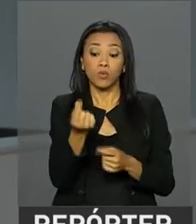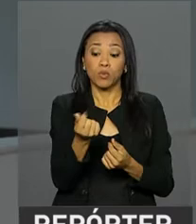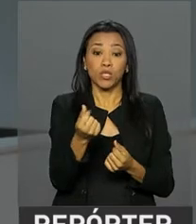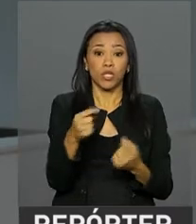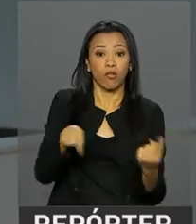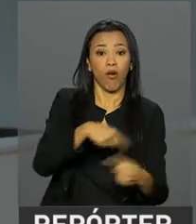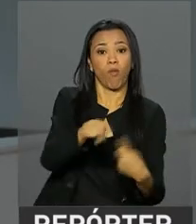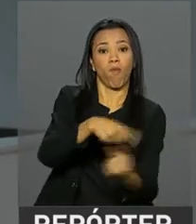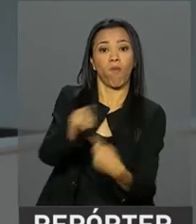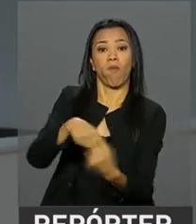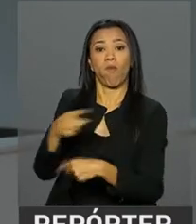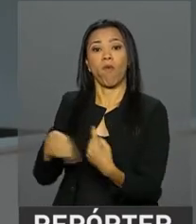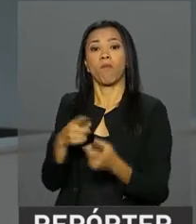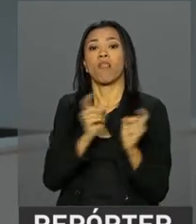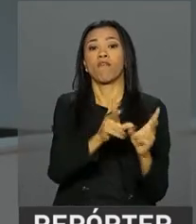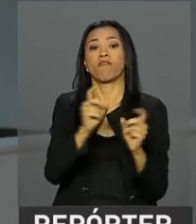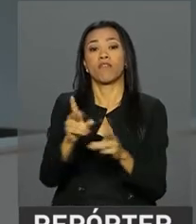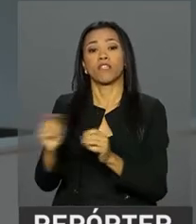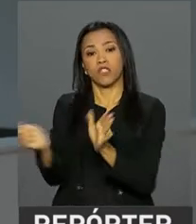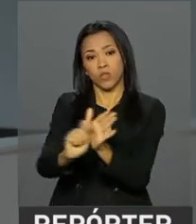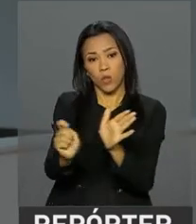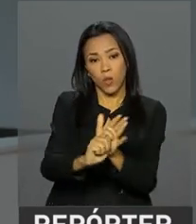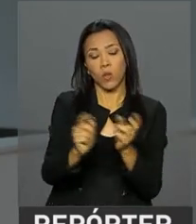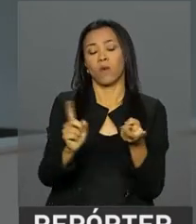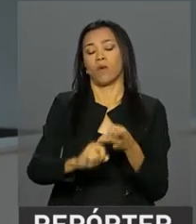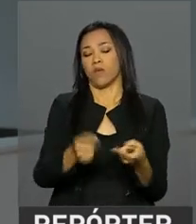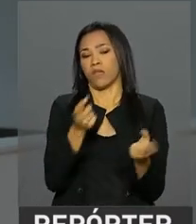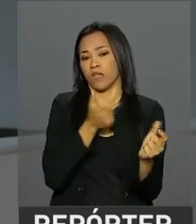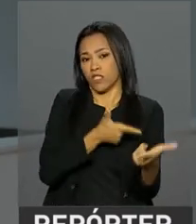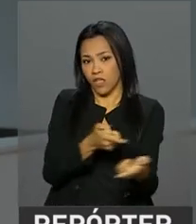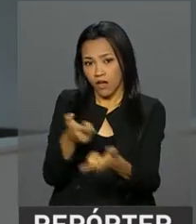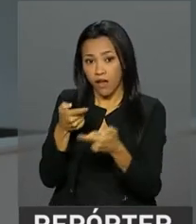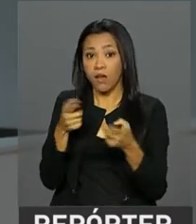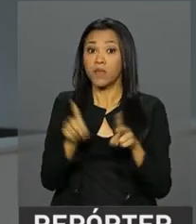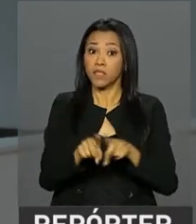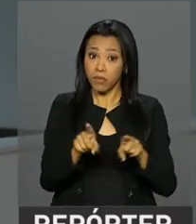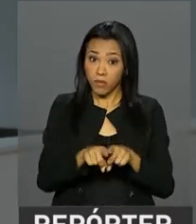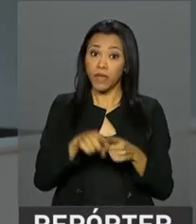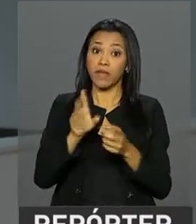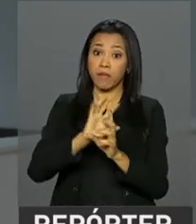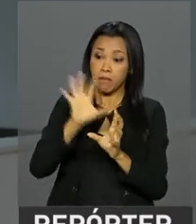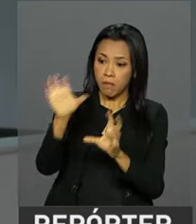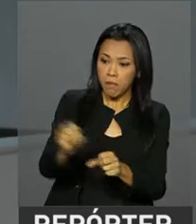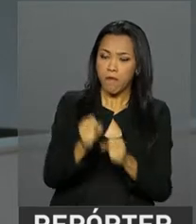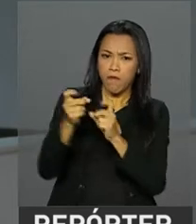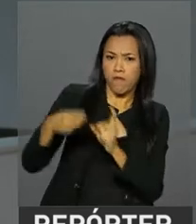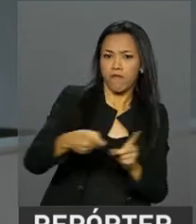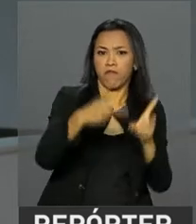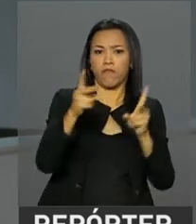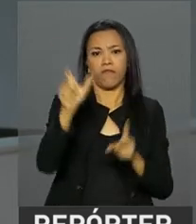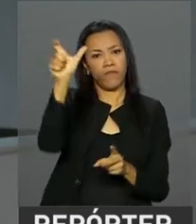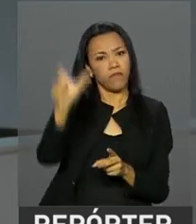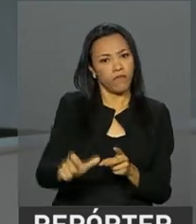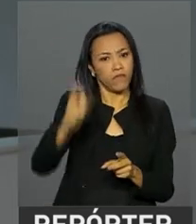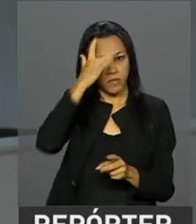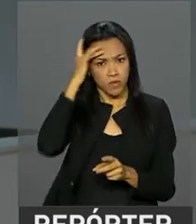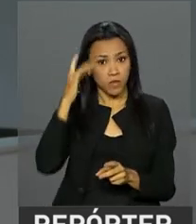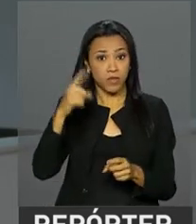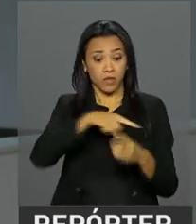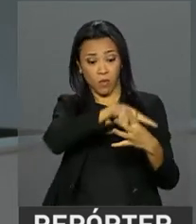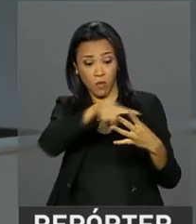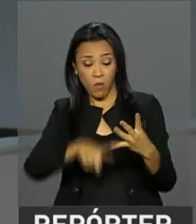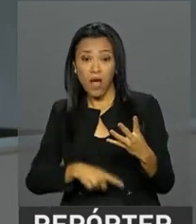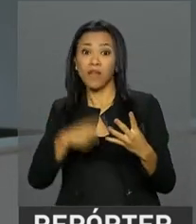pelo tráfico de drogas de armas pelo contrabando o tráfico de pessoas os quatro crimes considerados pelo governo como